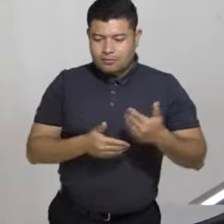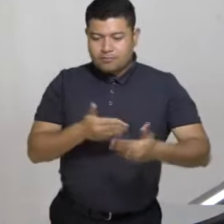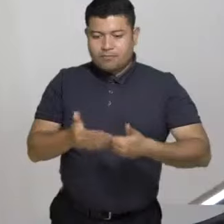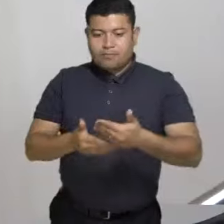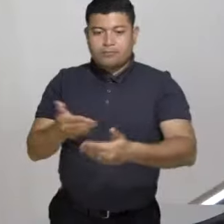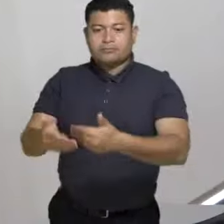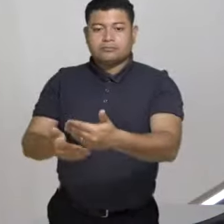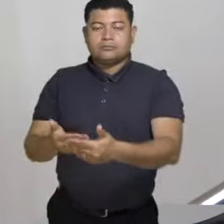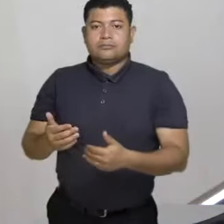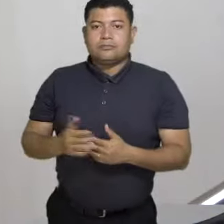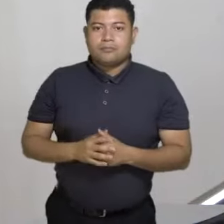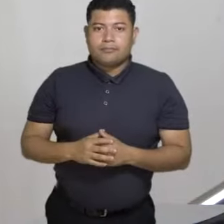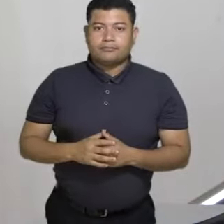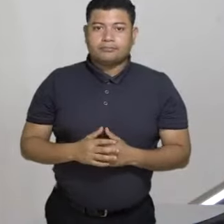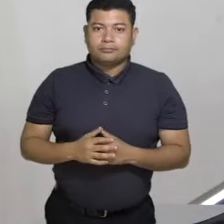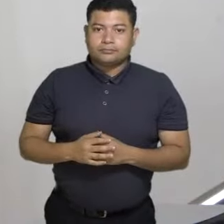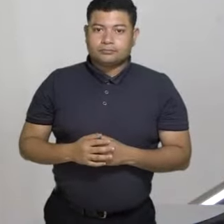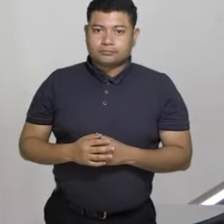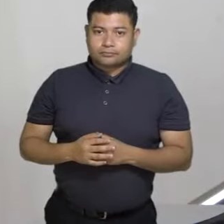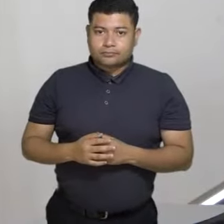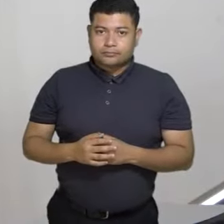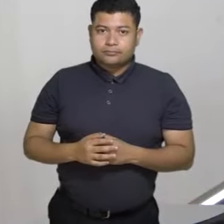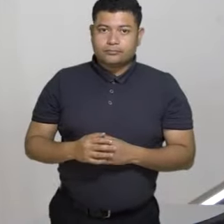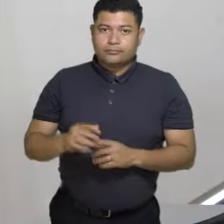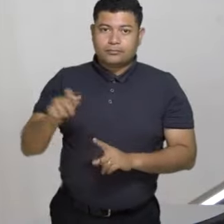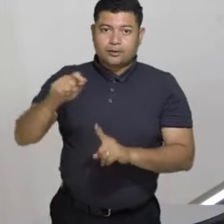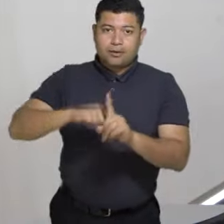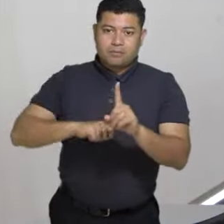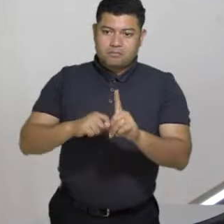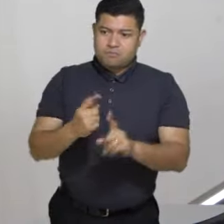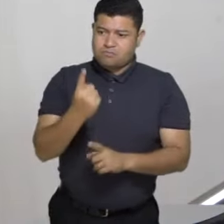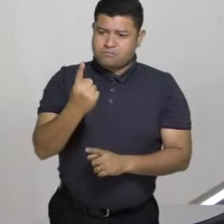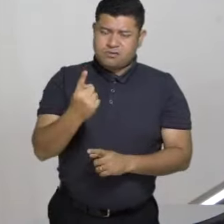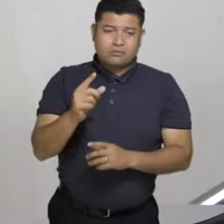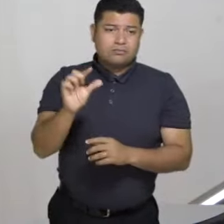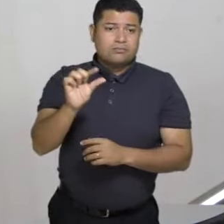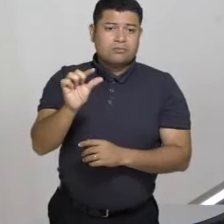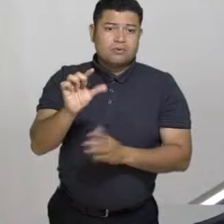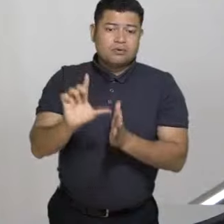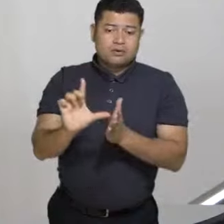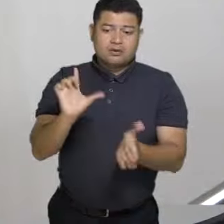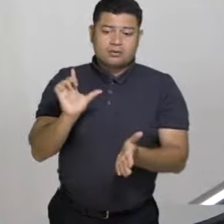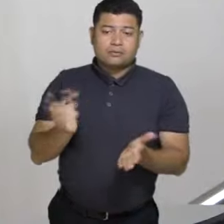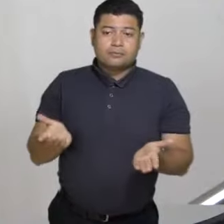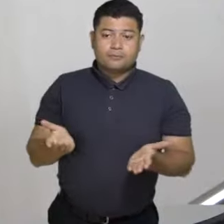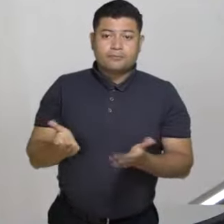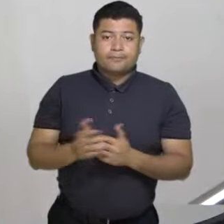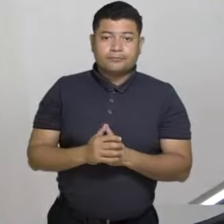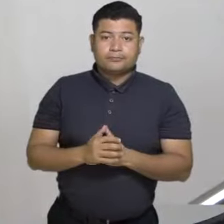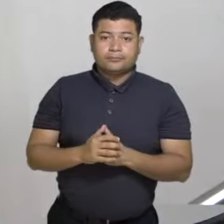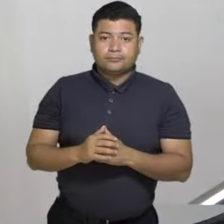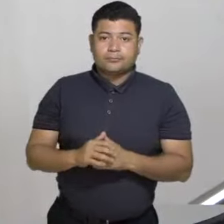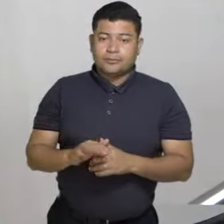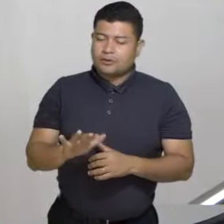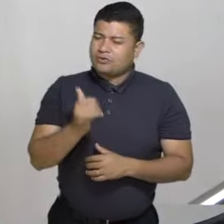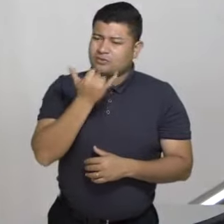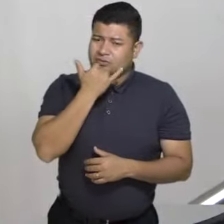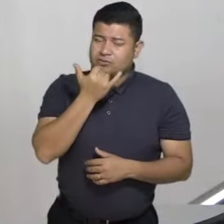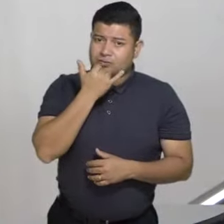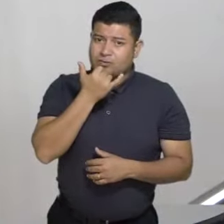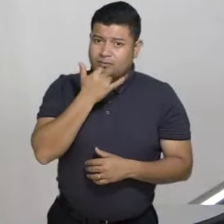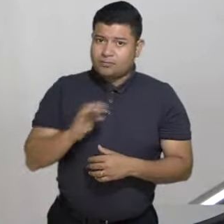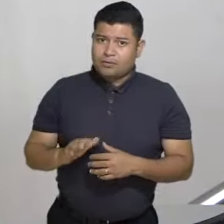desde que ele foi lido, menos de um mês. Uma matéria que não vai, me perdoem, não vai mexer só